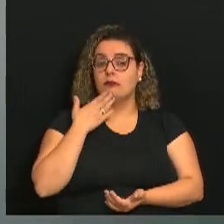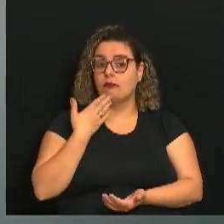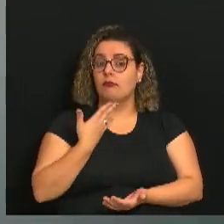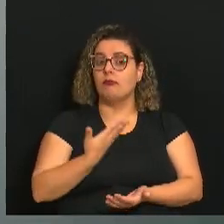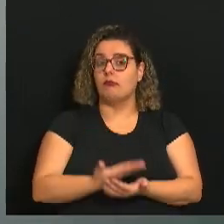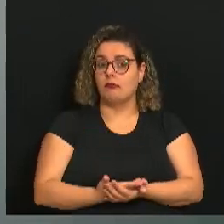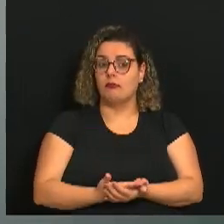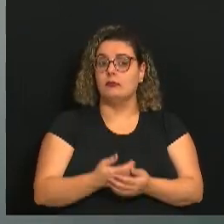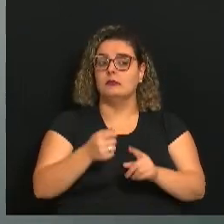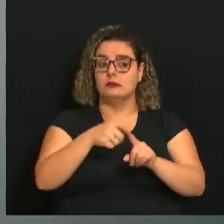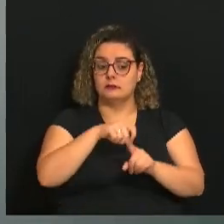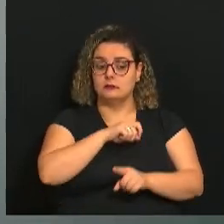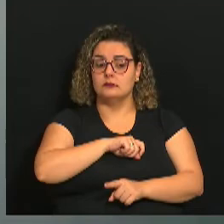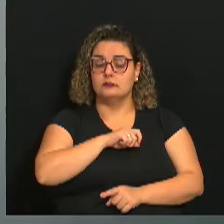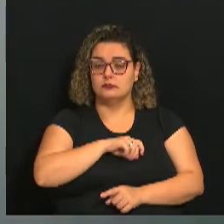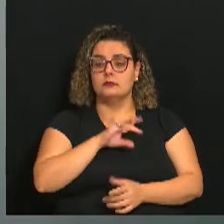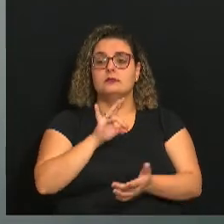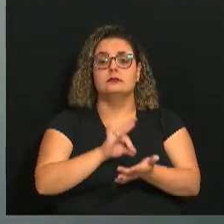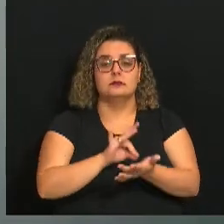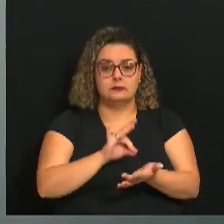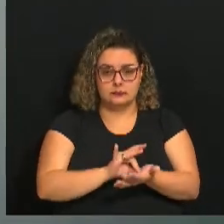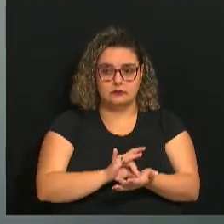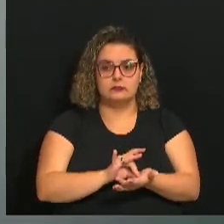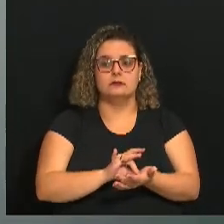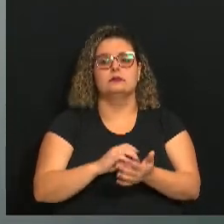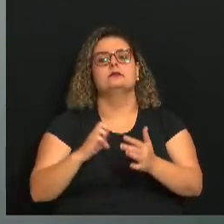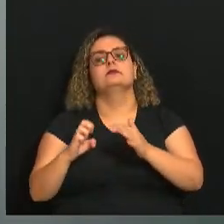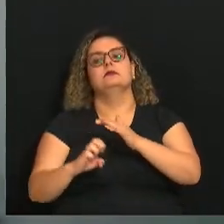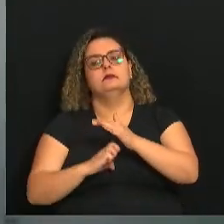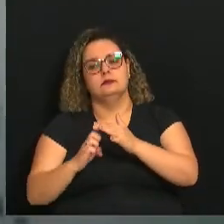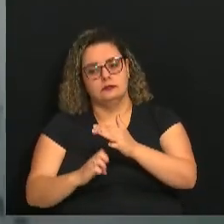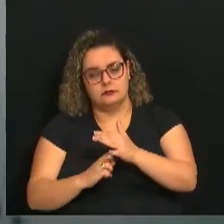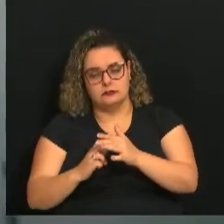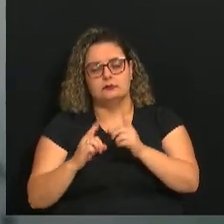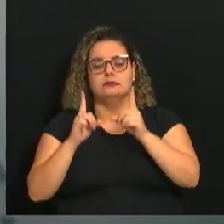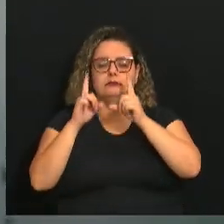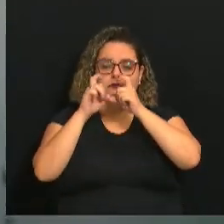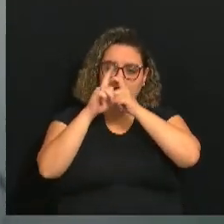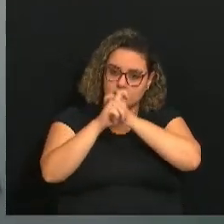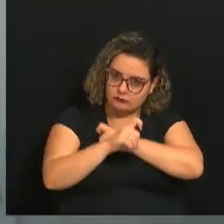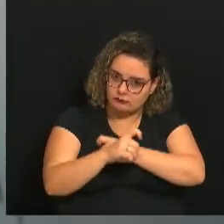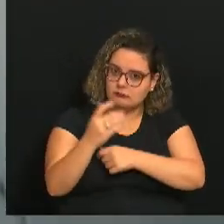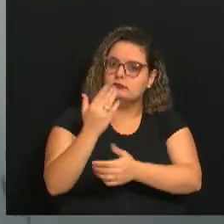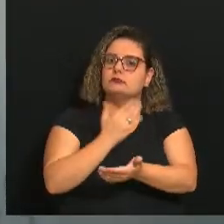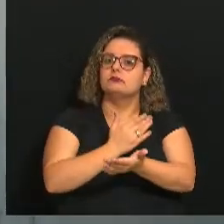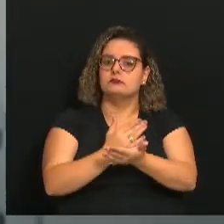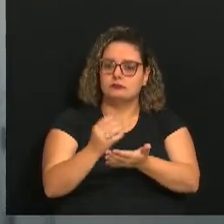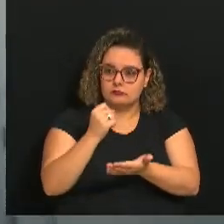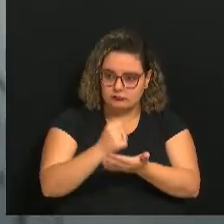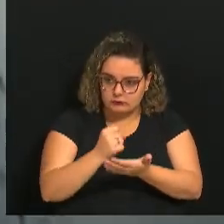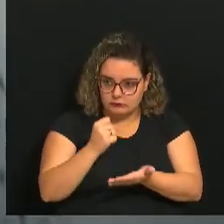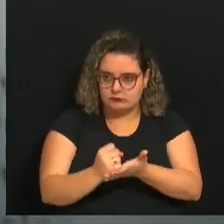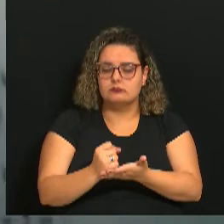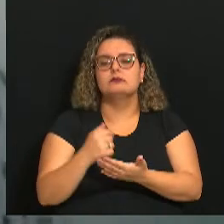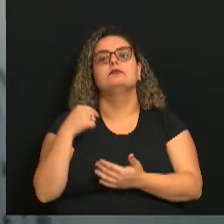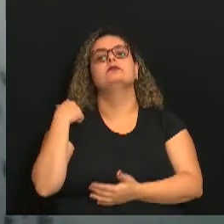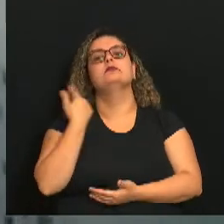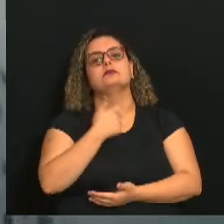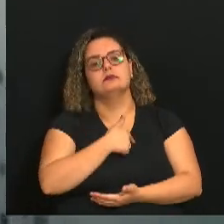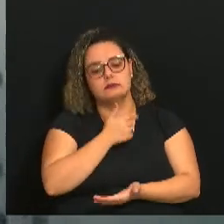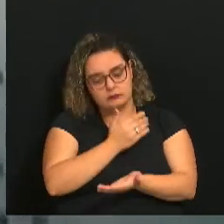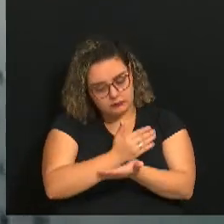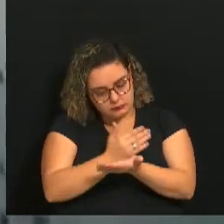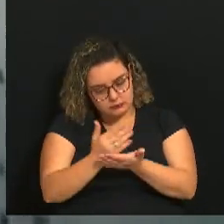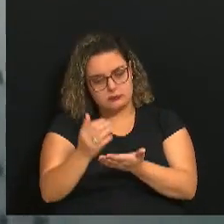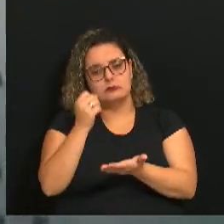do salário, e é verdade, a empresa vem com dificuldade desde o começo do contrato. E nós estamos, desde o começo do contrato,